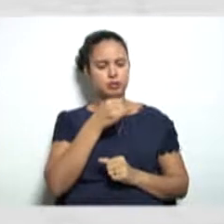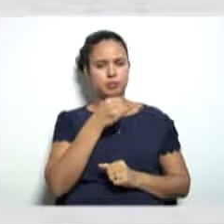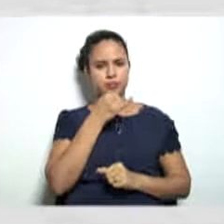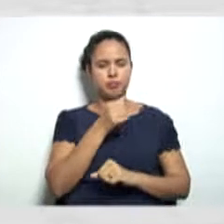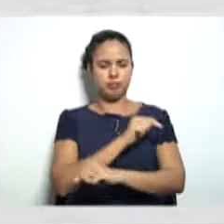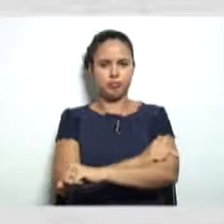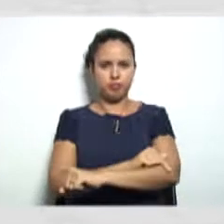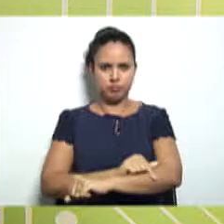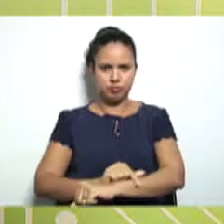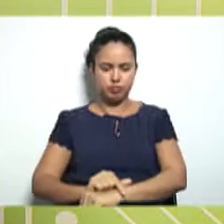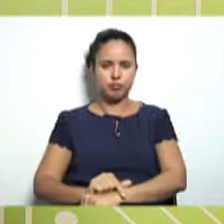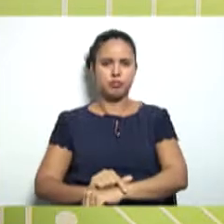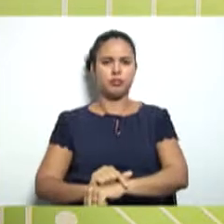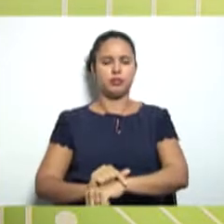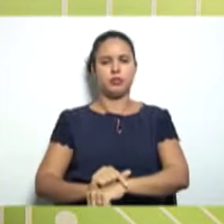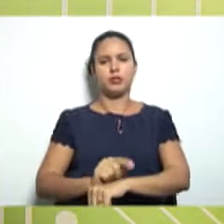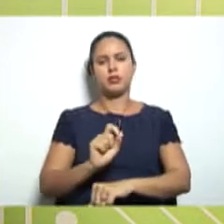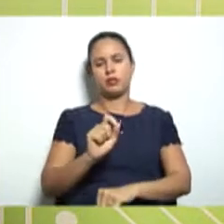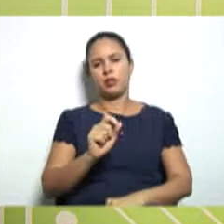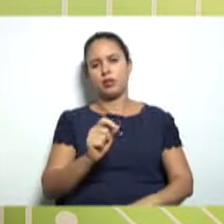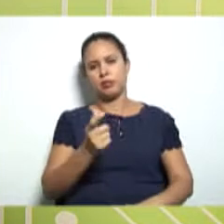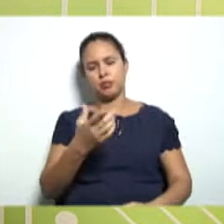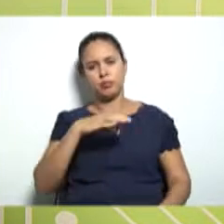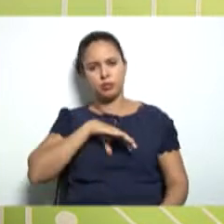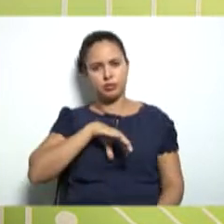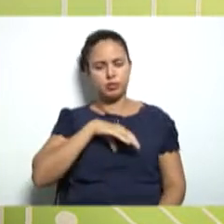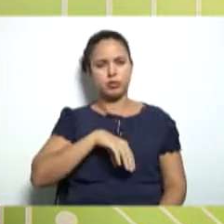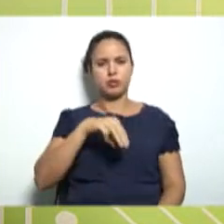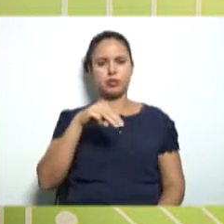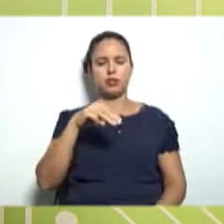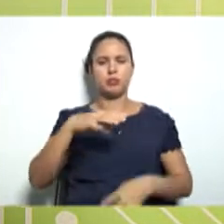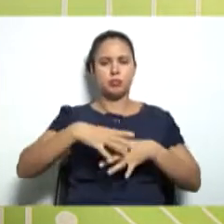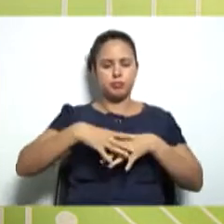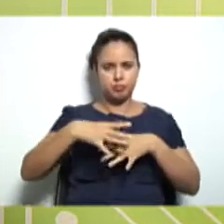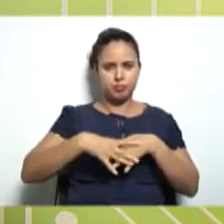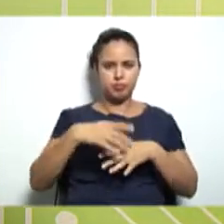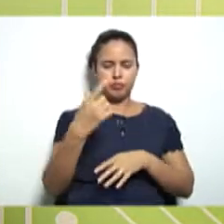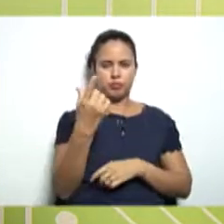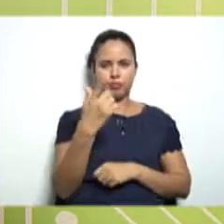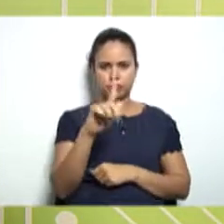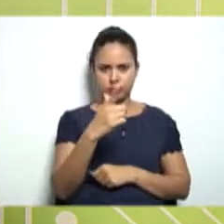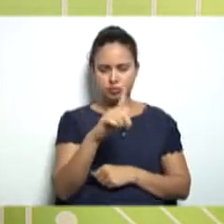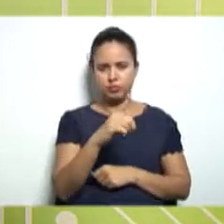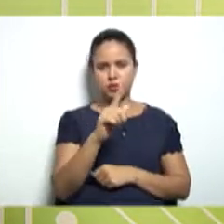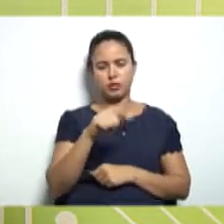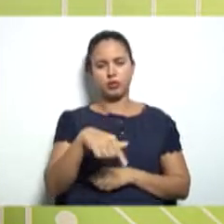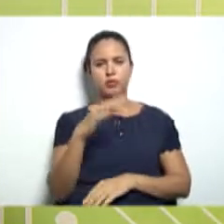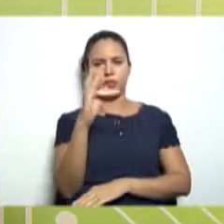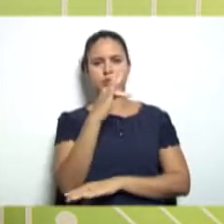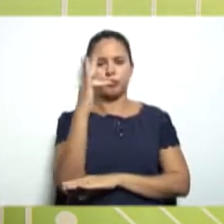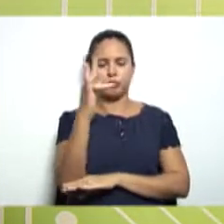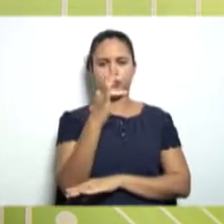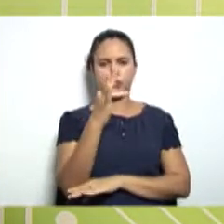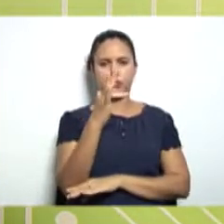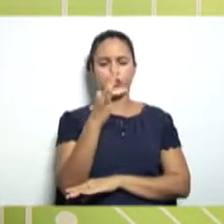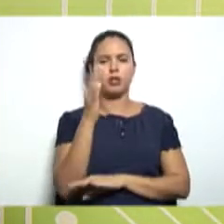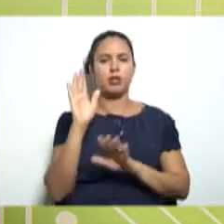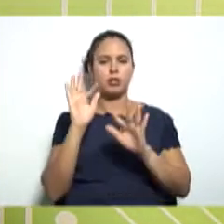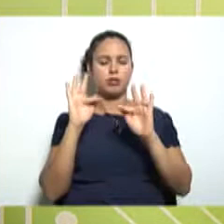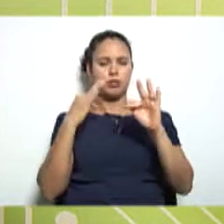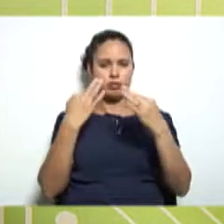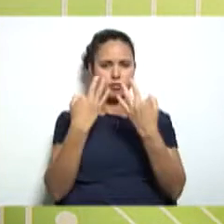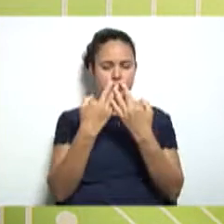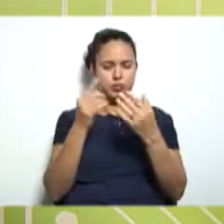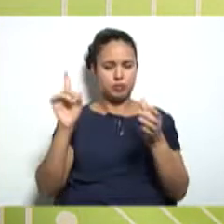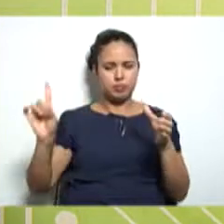casa. É aquela educação do aula de português, aula de matemática, de geografia, essa educação formal mesmo. E quando os pais estão mais envolvidos, a gente tem